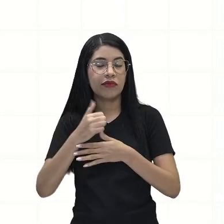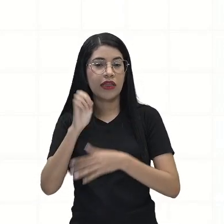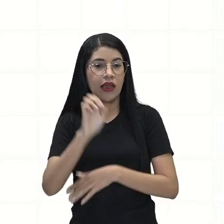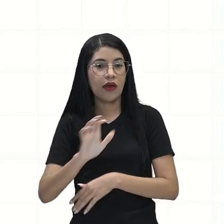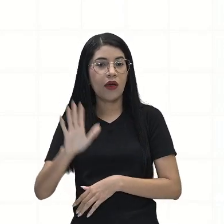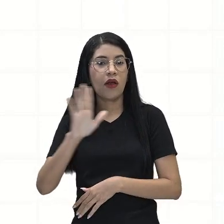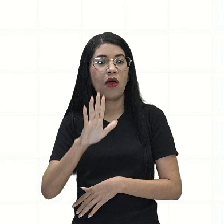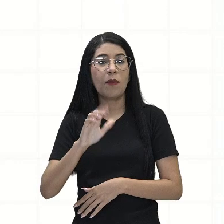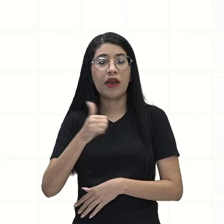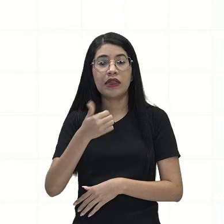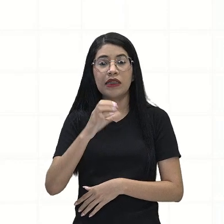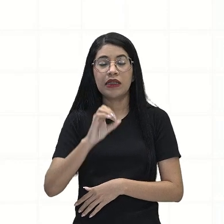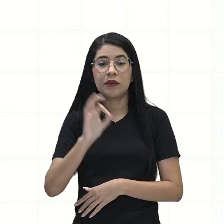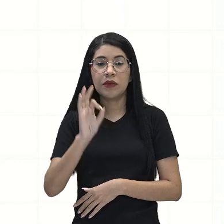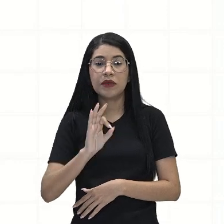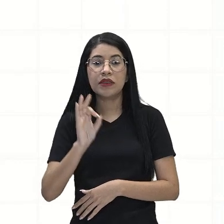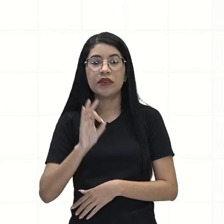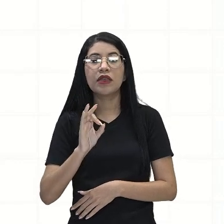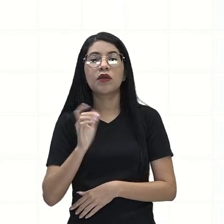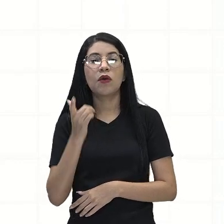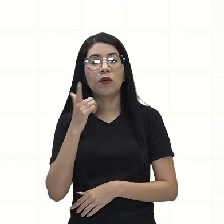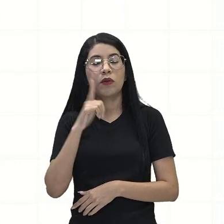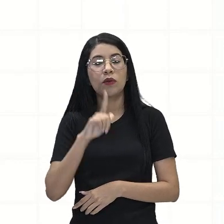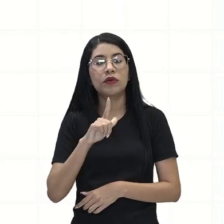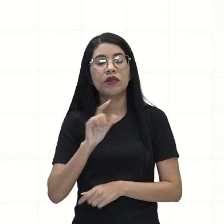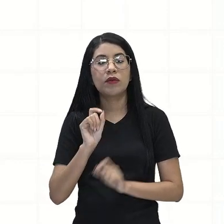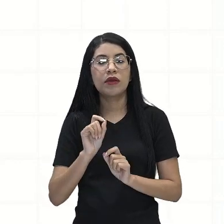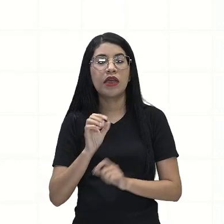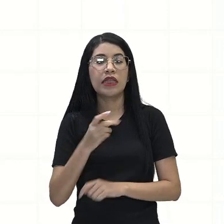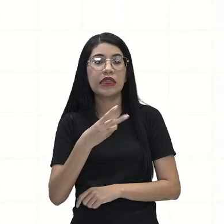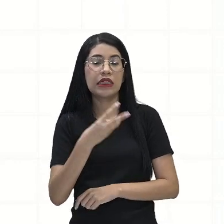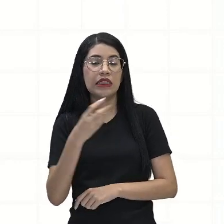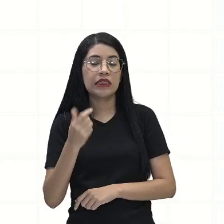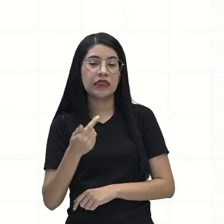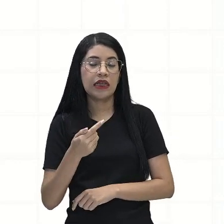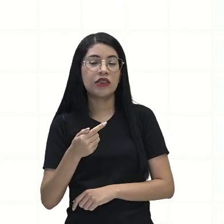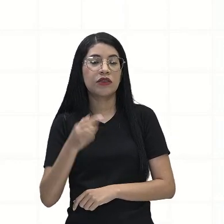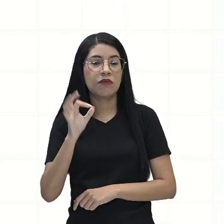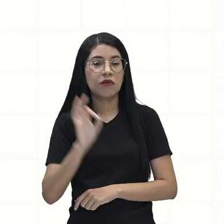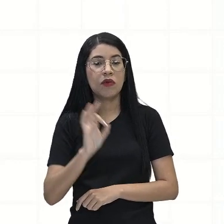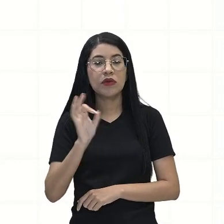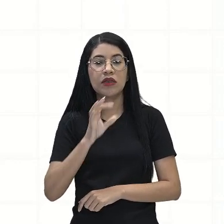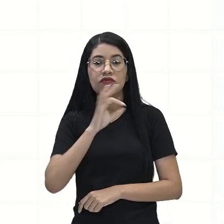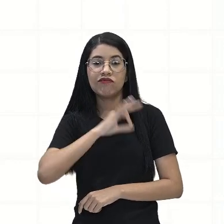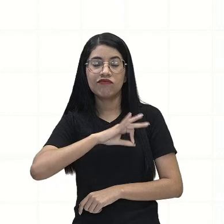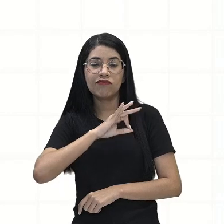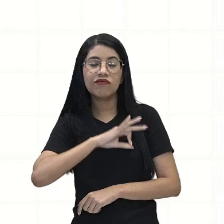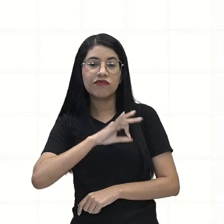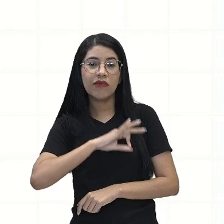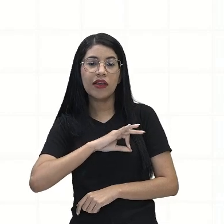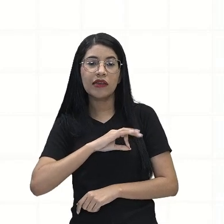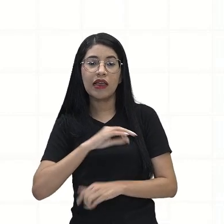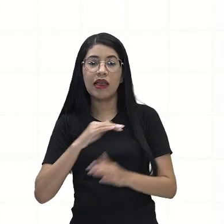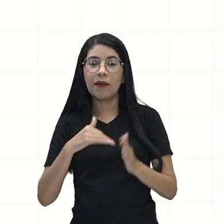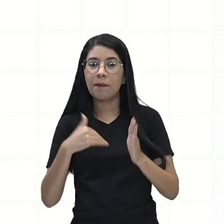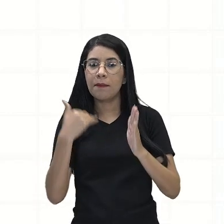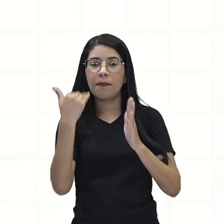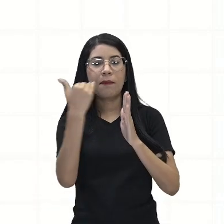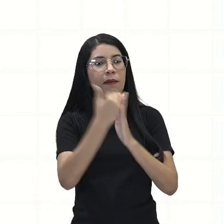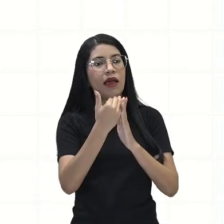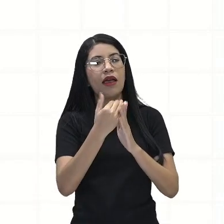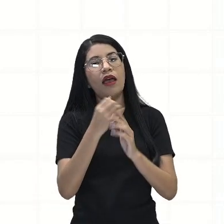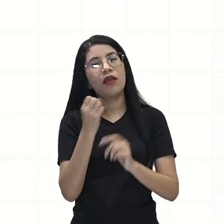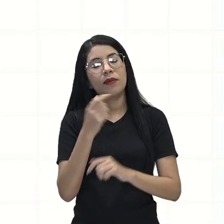cenário completamente diferente do Brasil, né? Então, essa porcentagem, ela é bem maior, né?